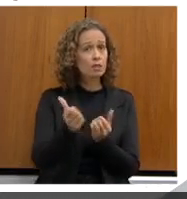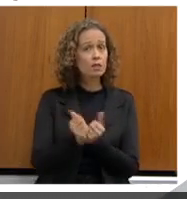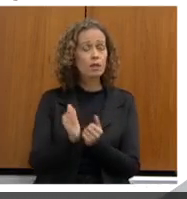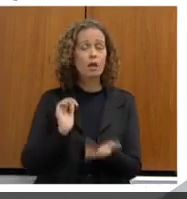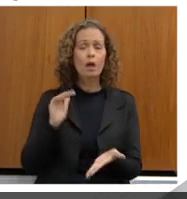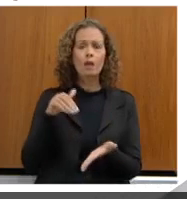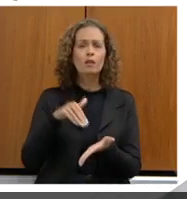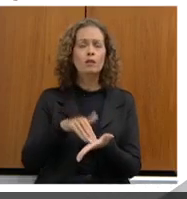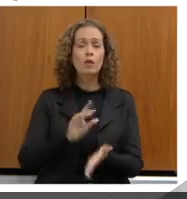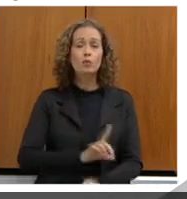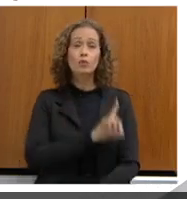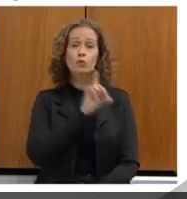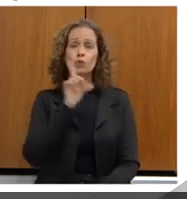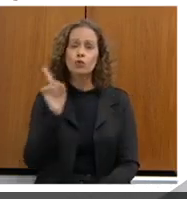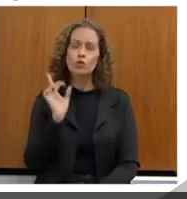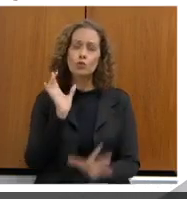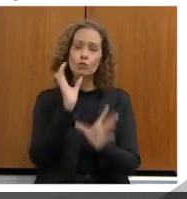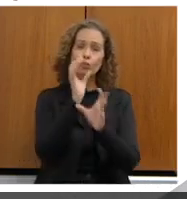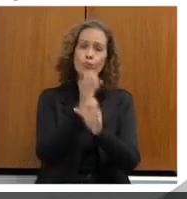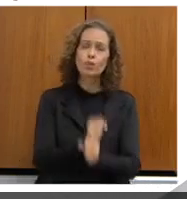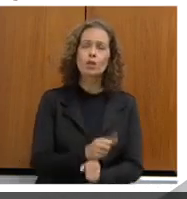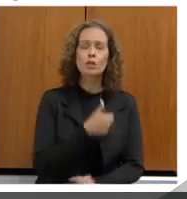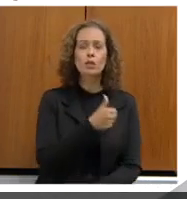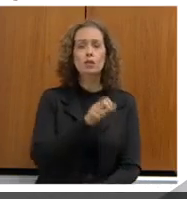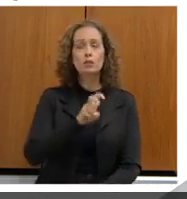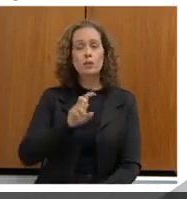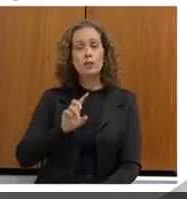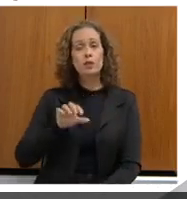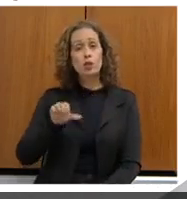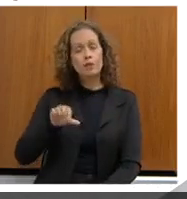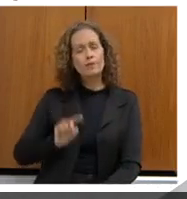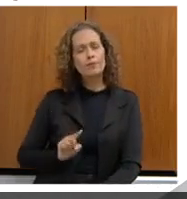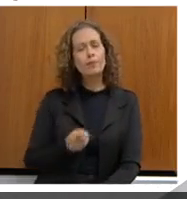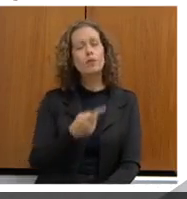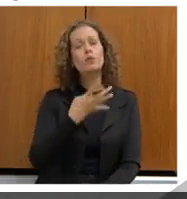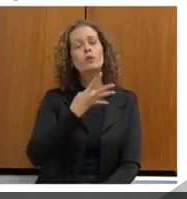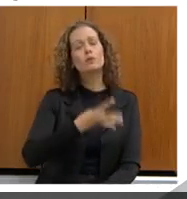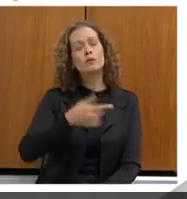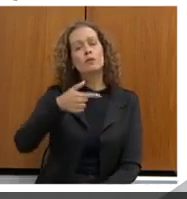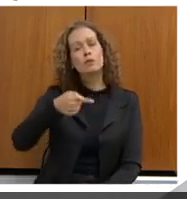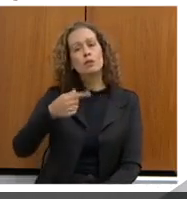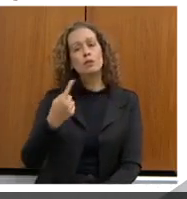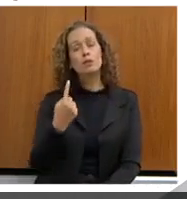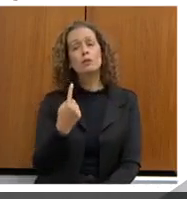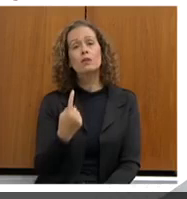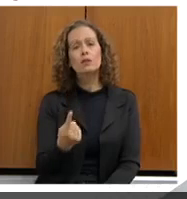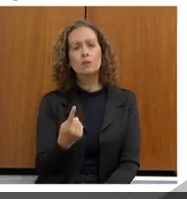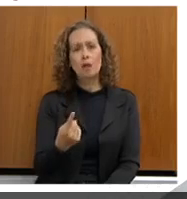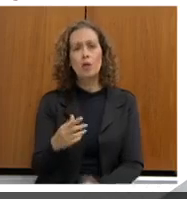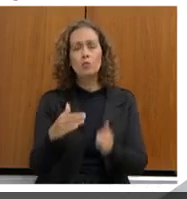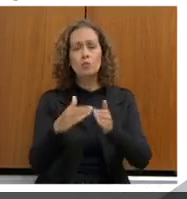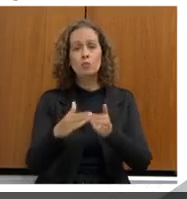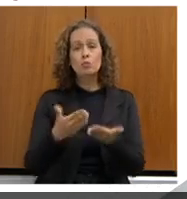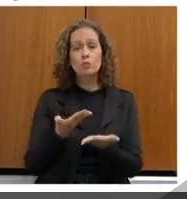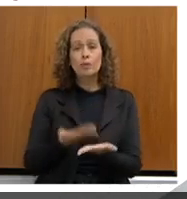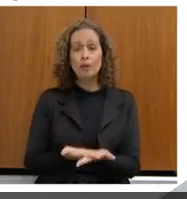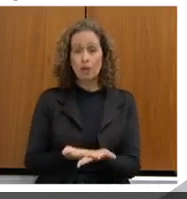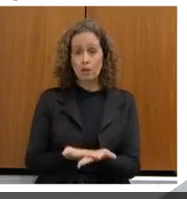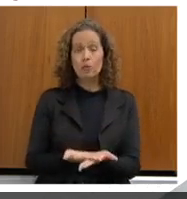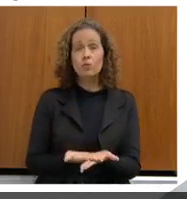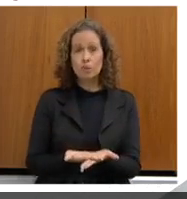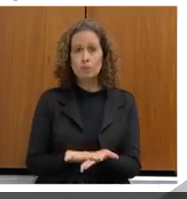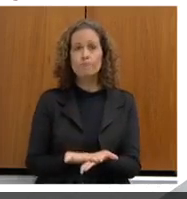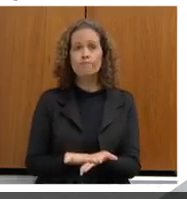da apuração dos dados 159 1471 inquéritos instaurados